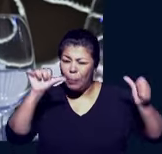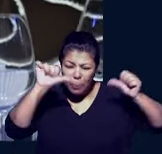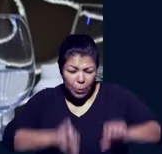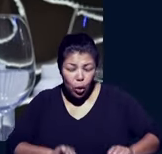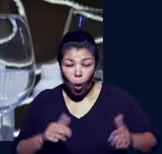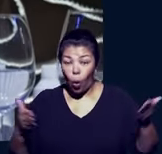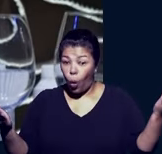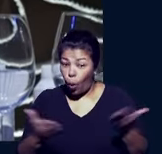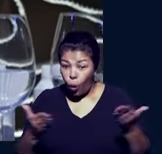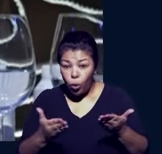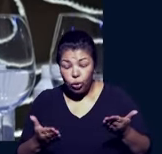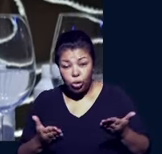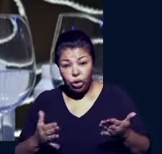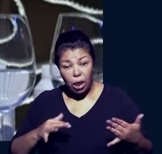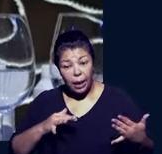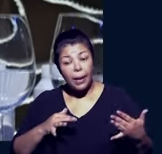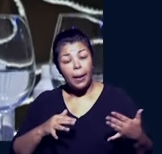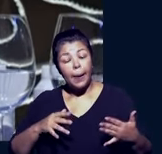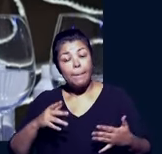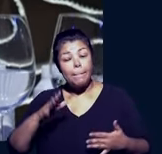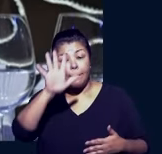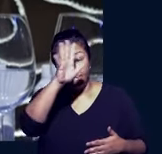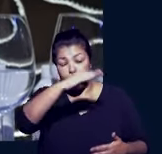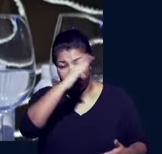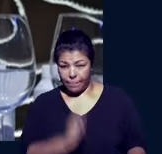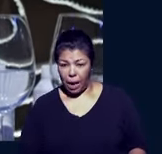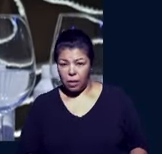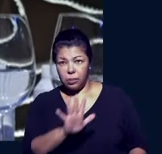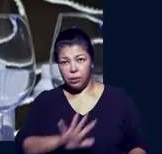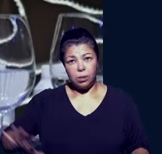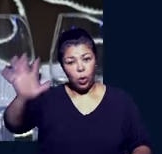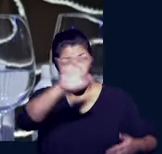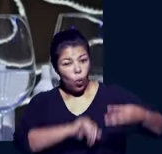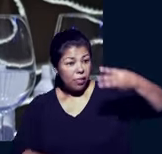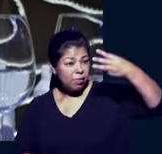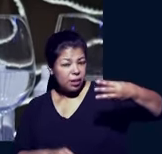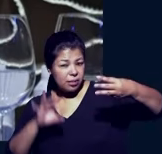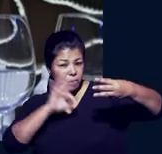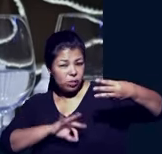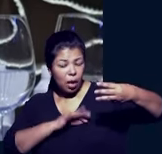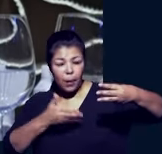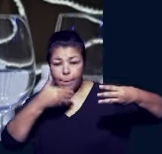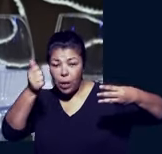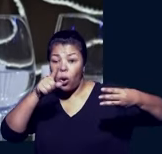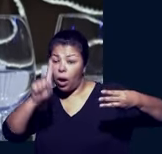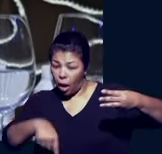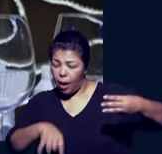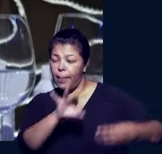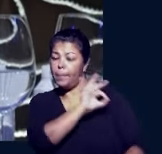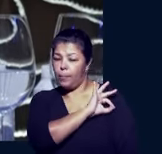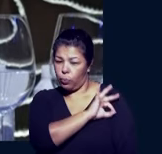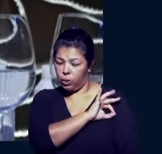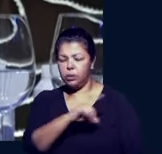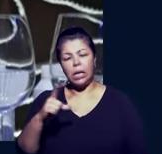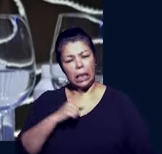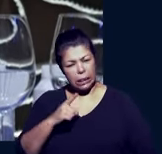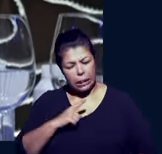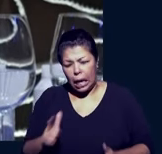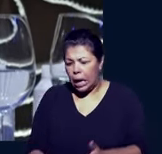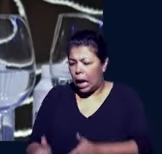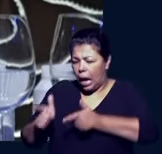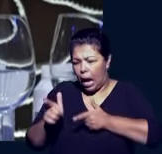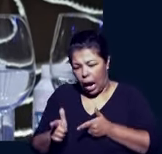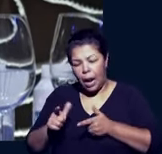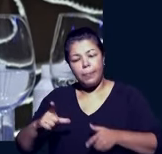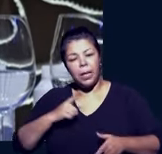hoje temos o terceiro melhor salário do Brasil cada policial nosso nosso hoje tem o seu armamento o seu colete